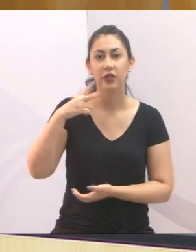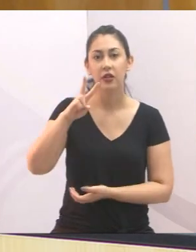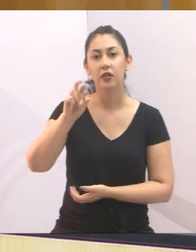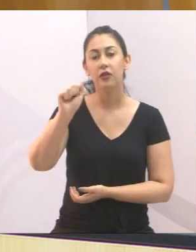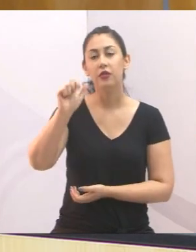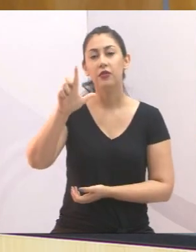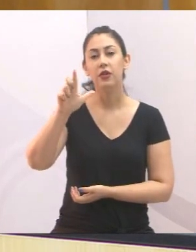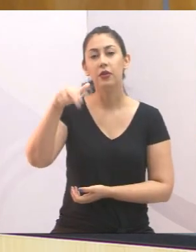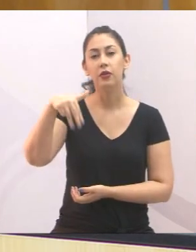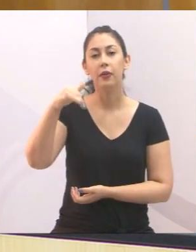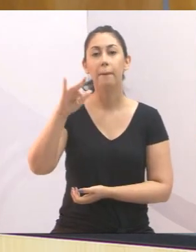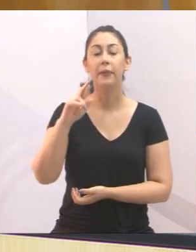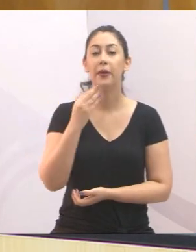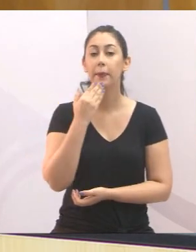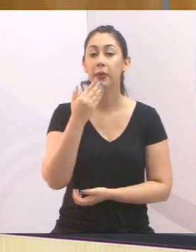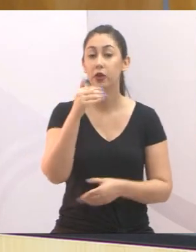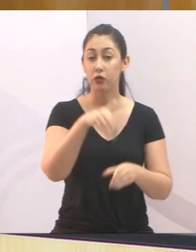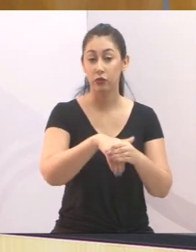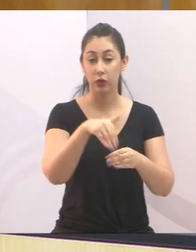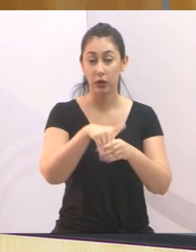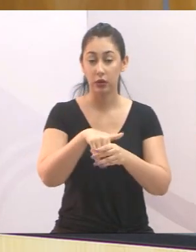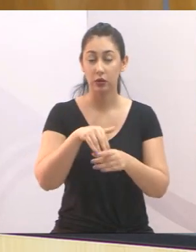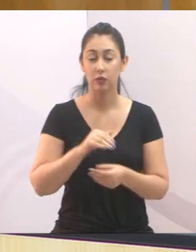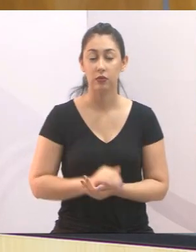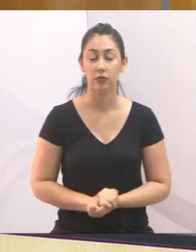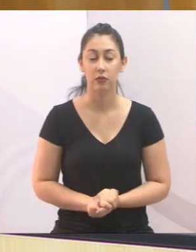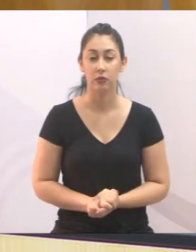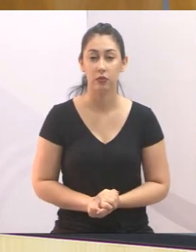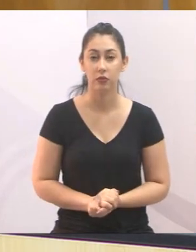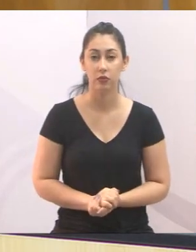Parque do Meia Lua, senhor presidente, foi solicitado votação.